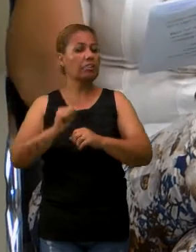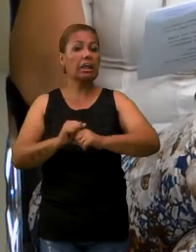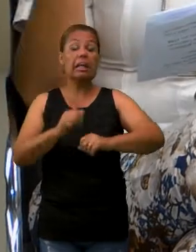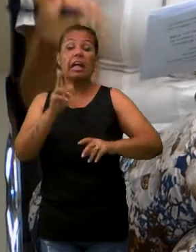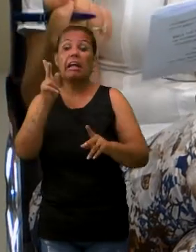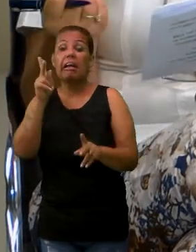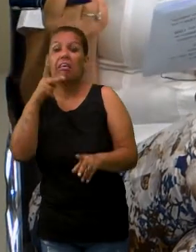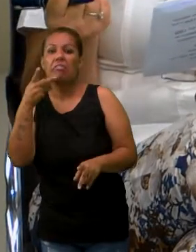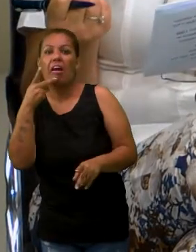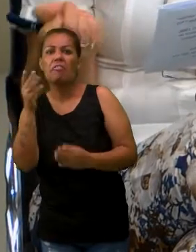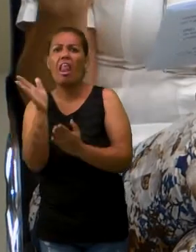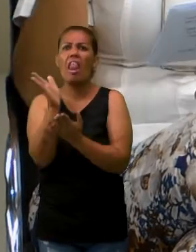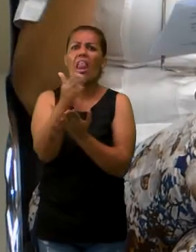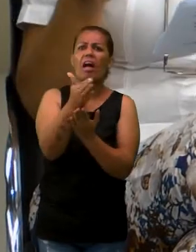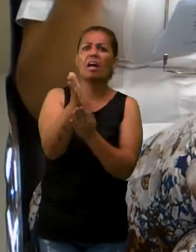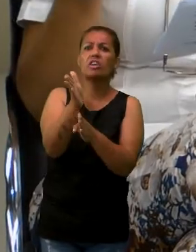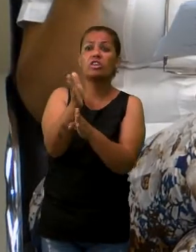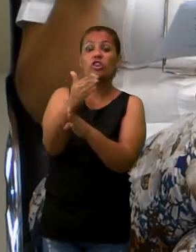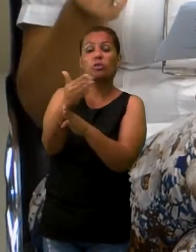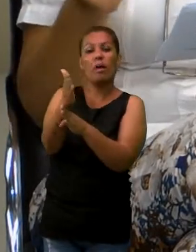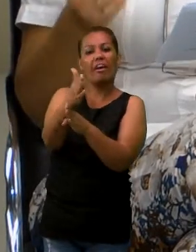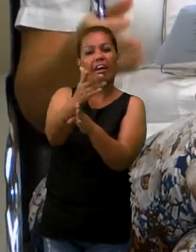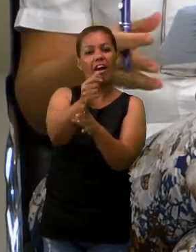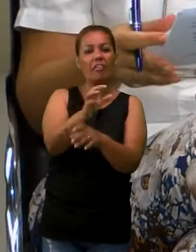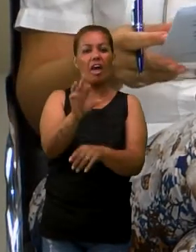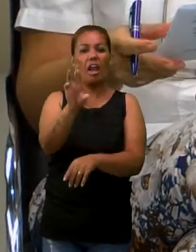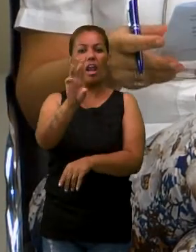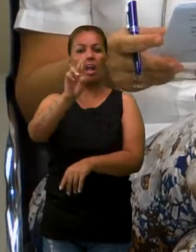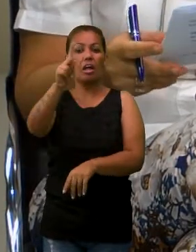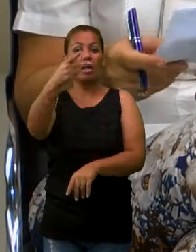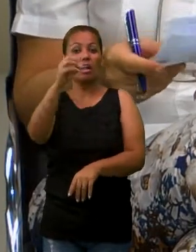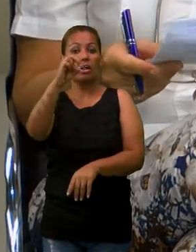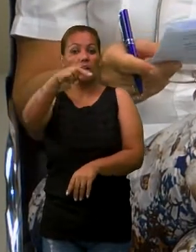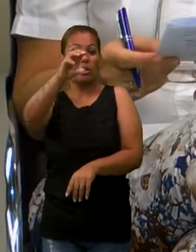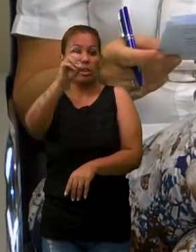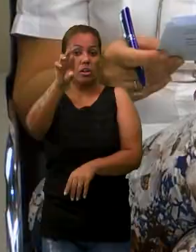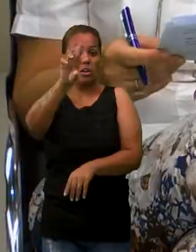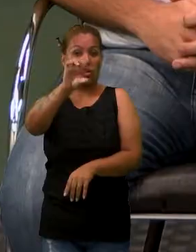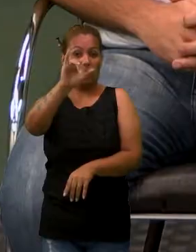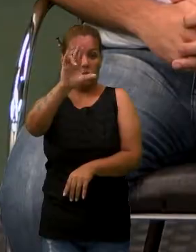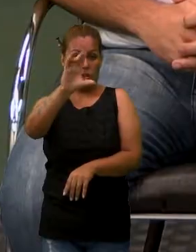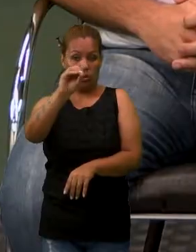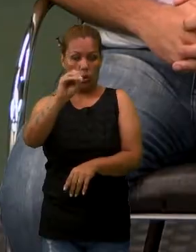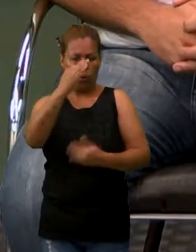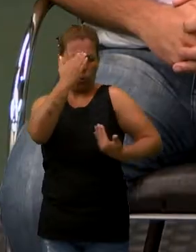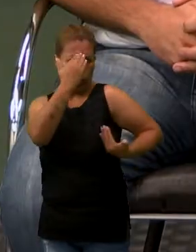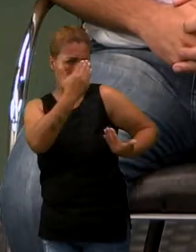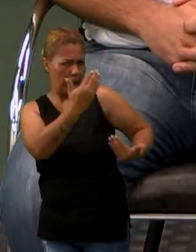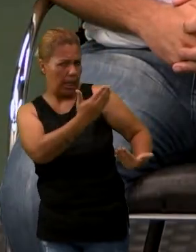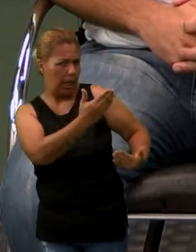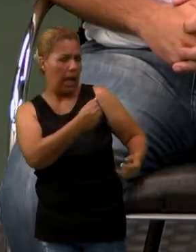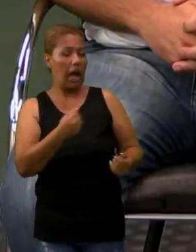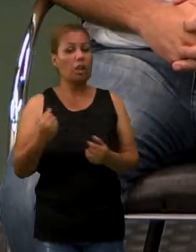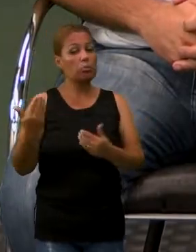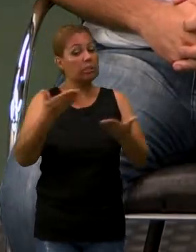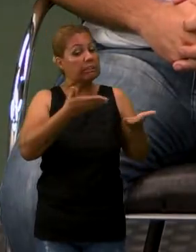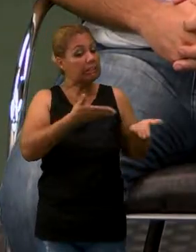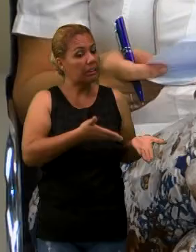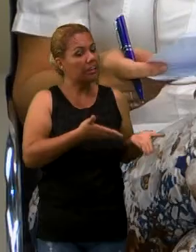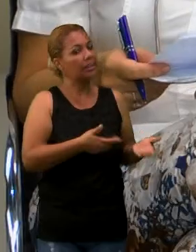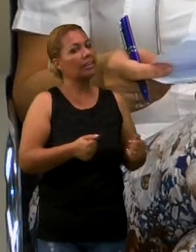vai falar de vela é honório luiz de carvalho rocha obrigado o nora por estar aqui com a